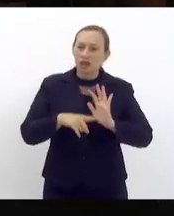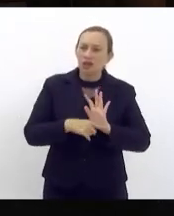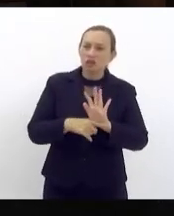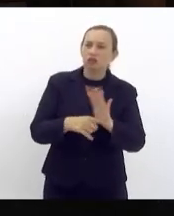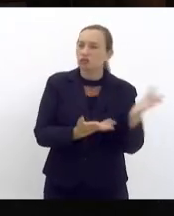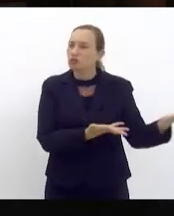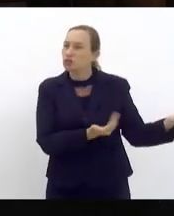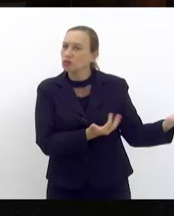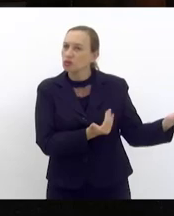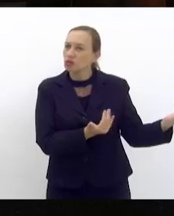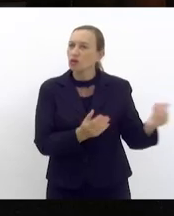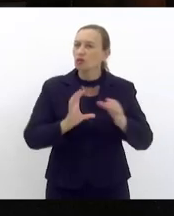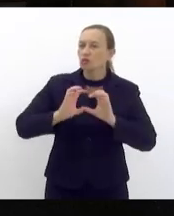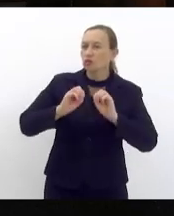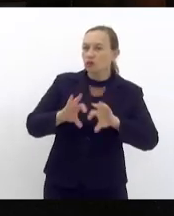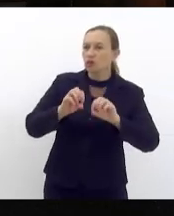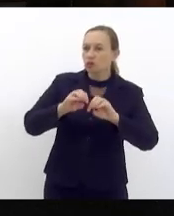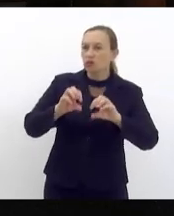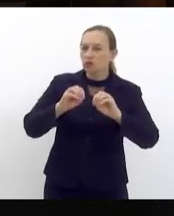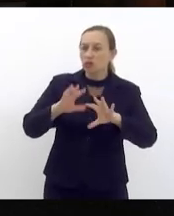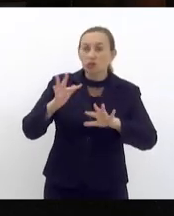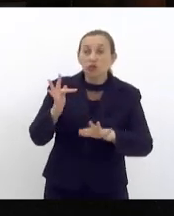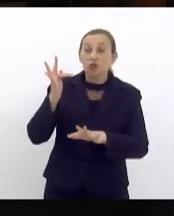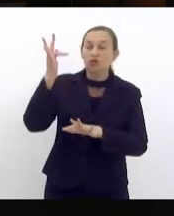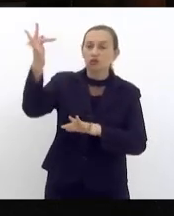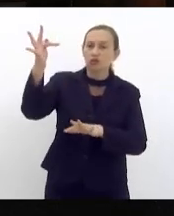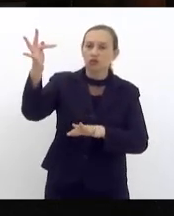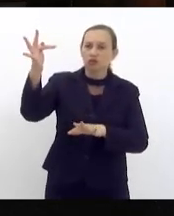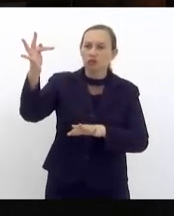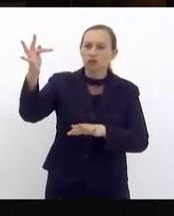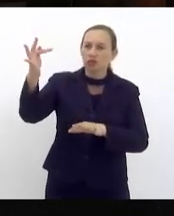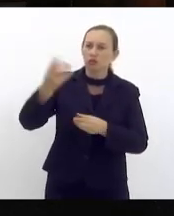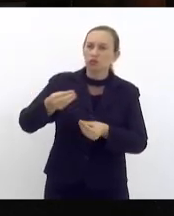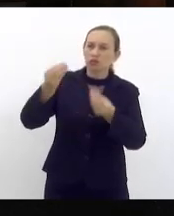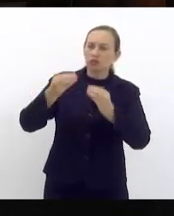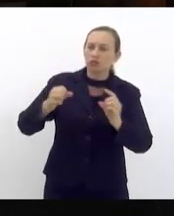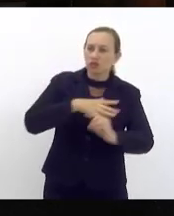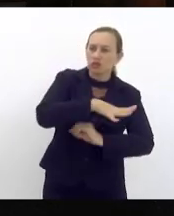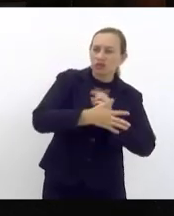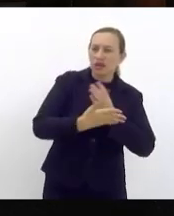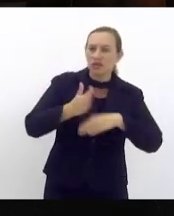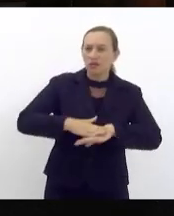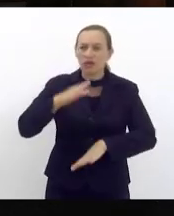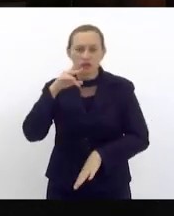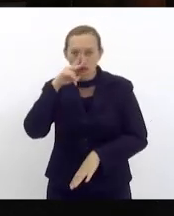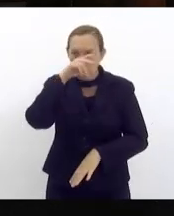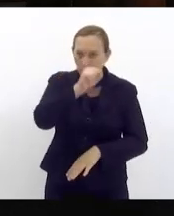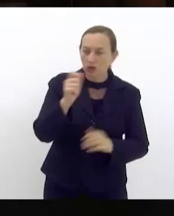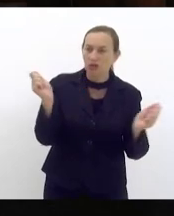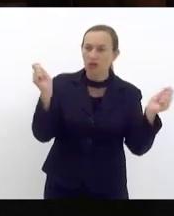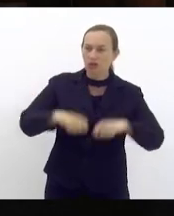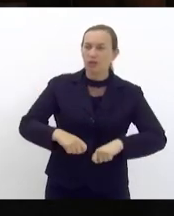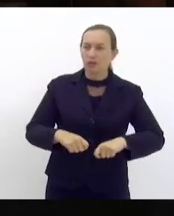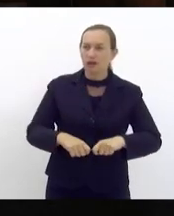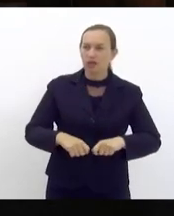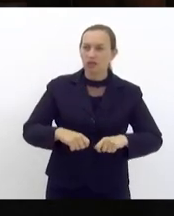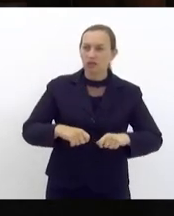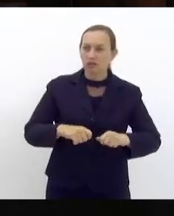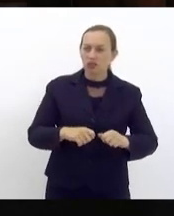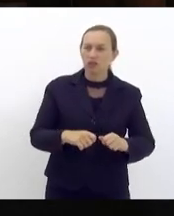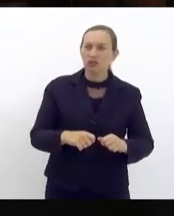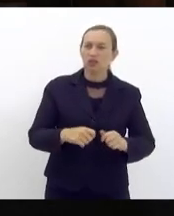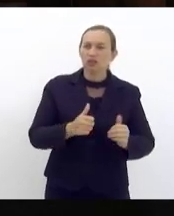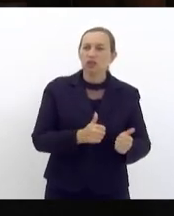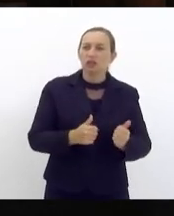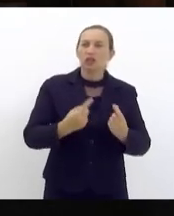os nossos jovens e por uma educação que futuramente nos Traga uma sociedade mais forte e mais capaz de o enfrentamento as